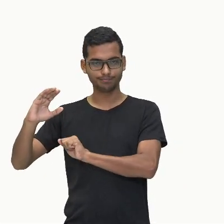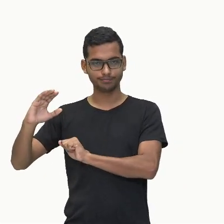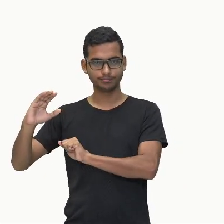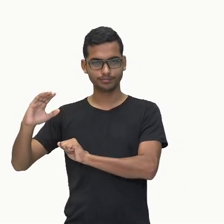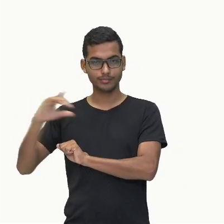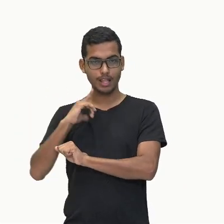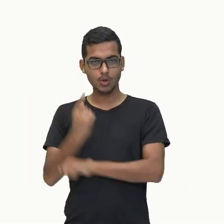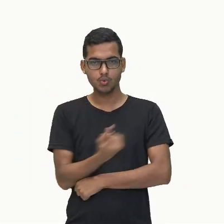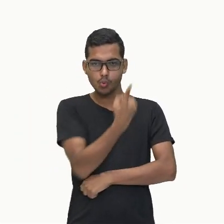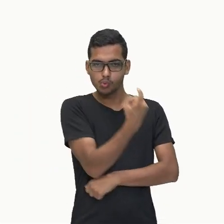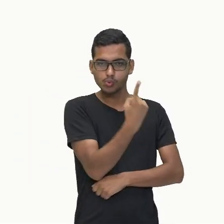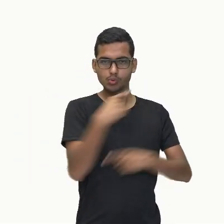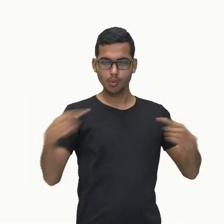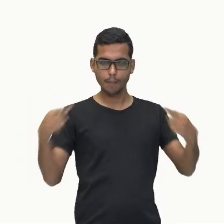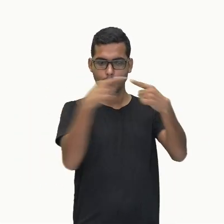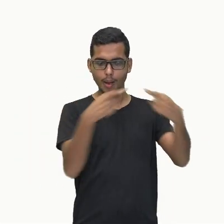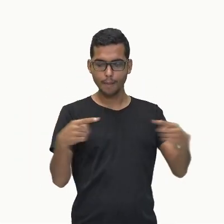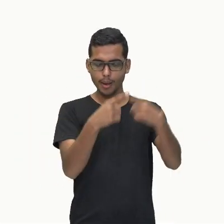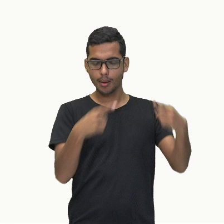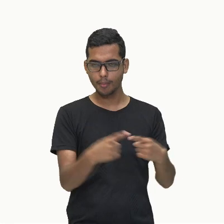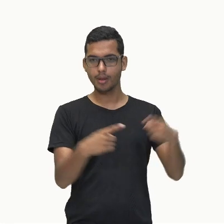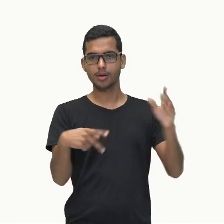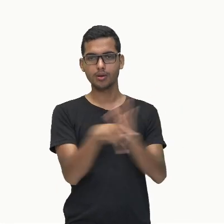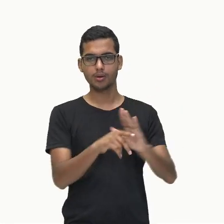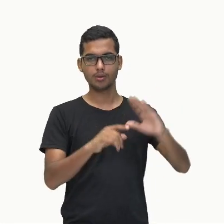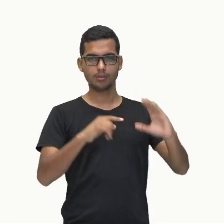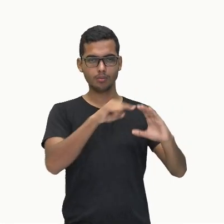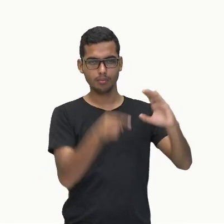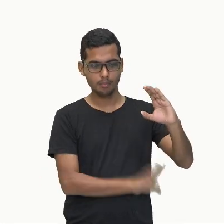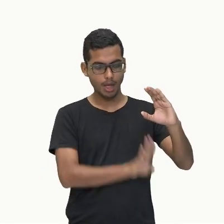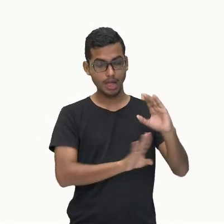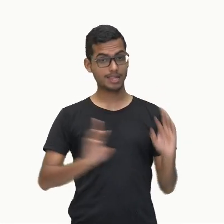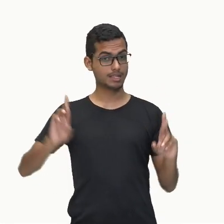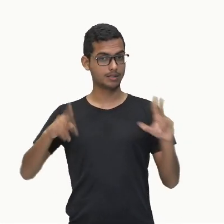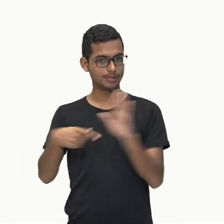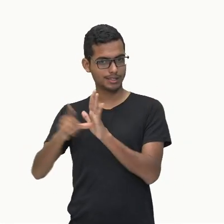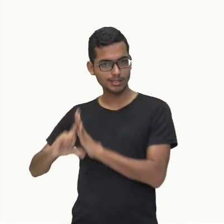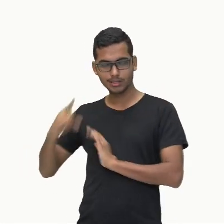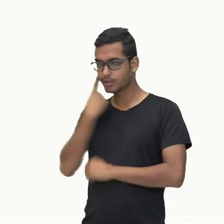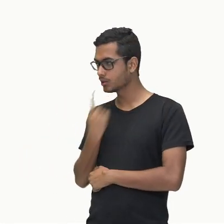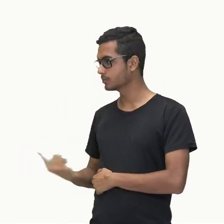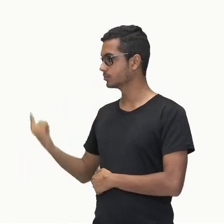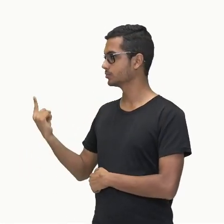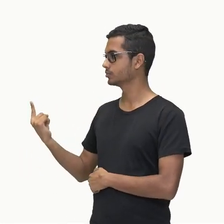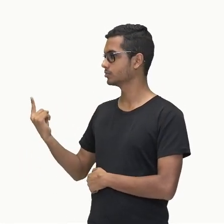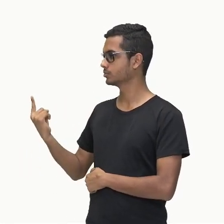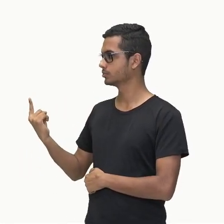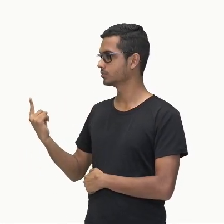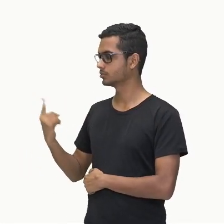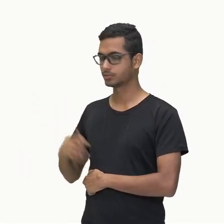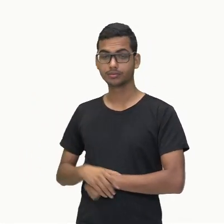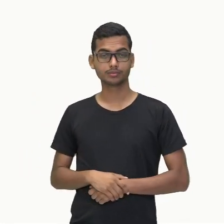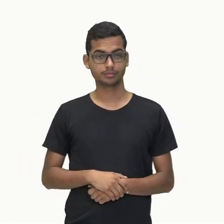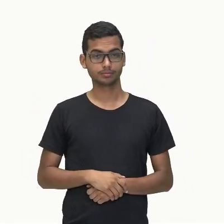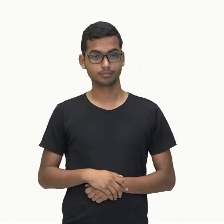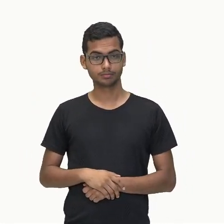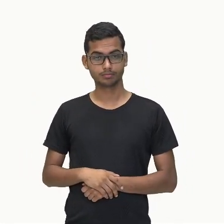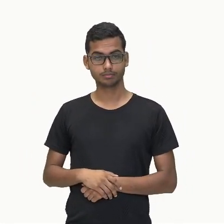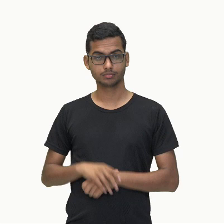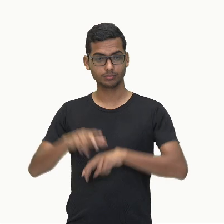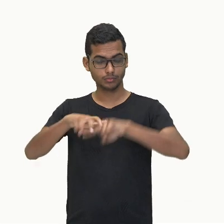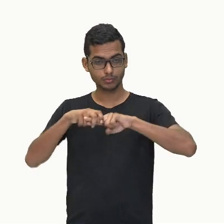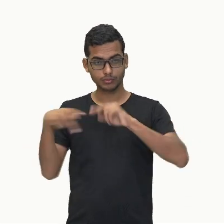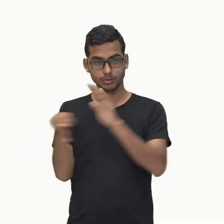conjunto B. Diferente daquela nossa relação R. Olha só. Todos os elementos do conjunto